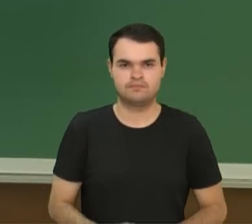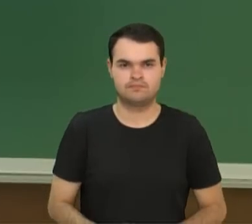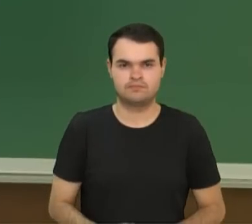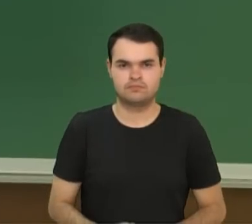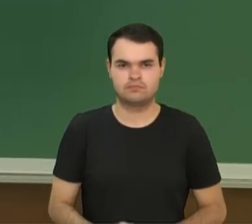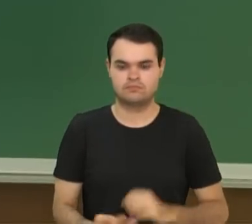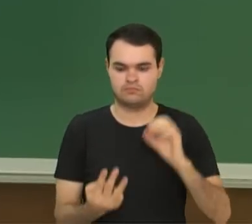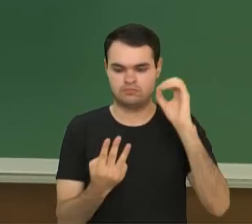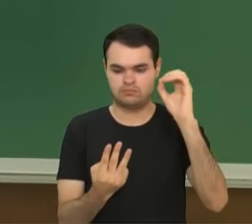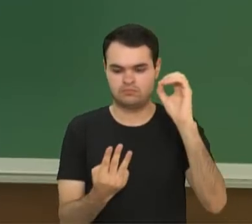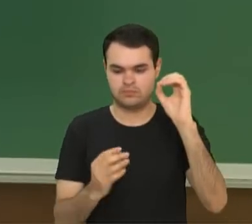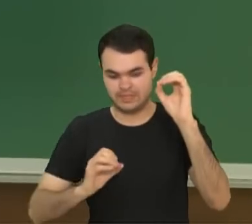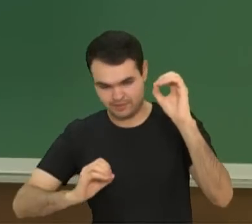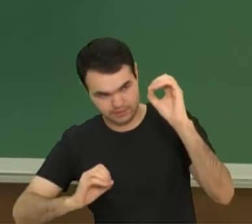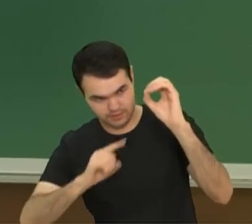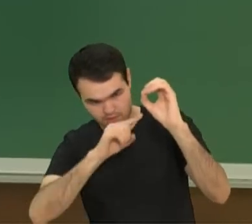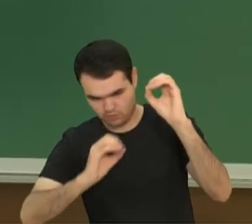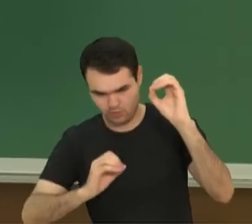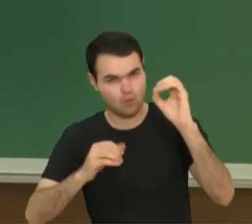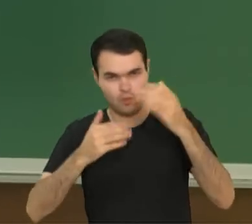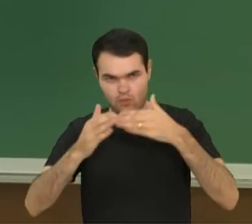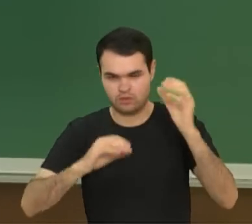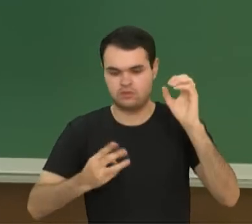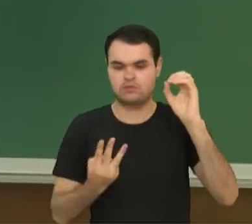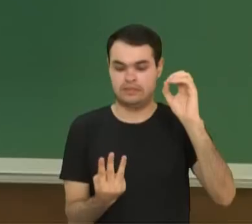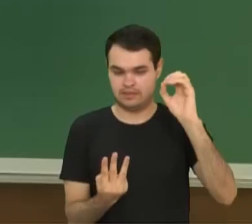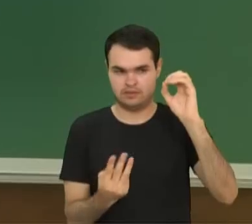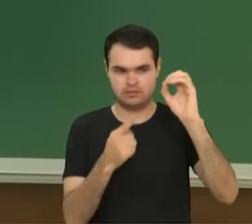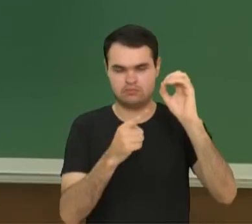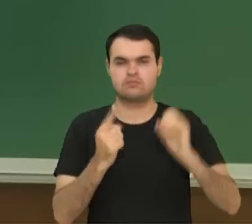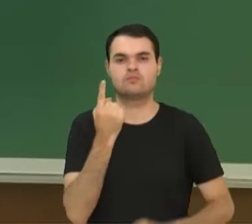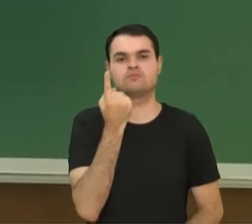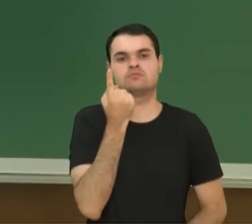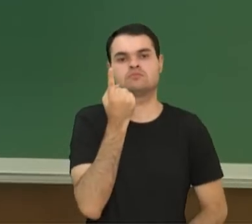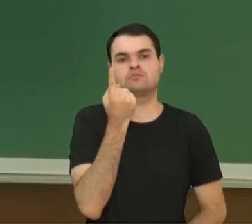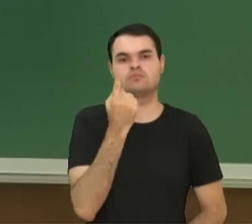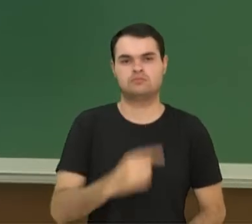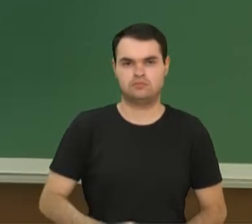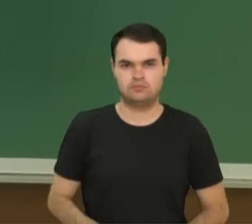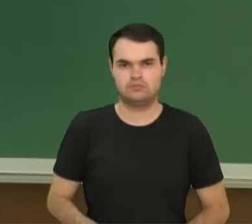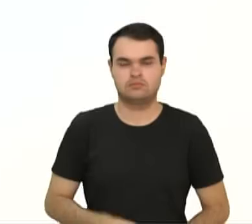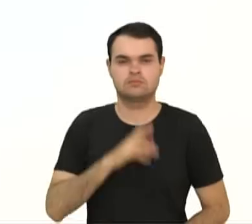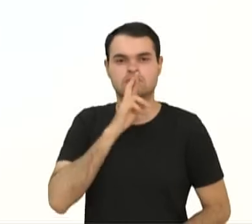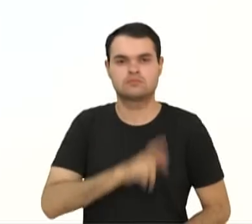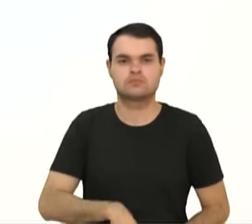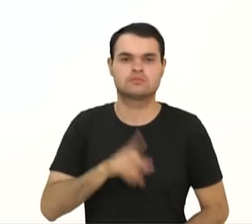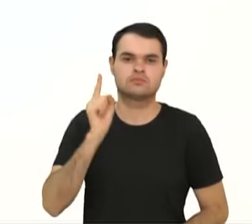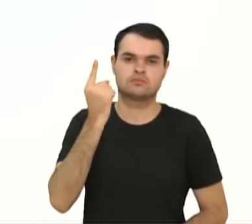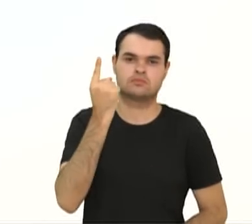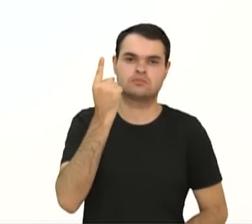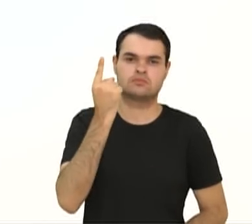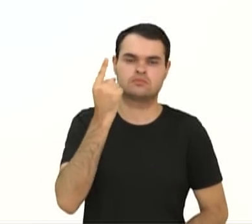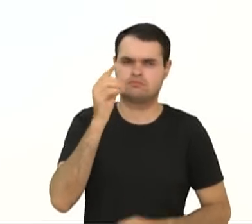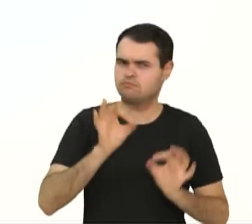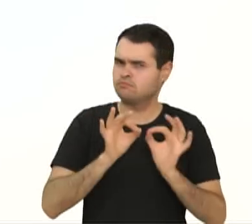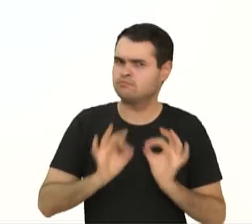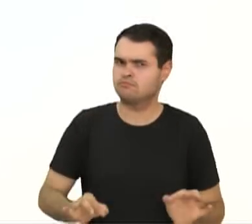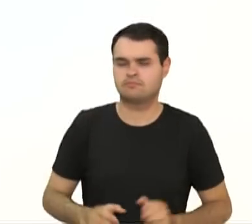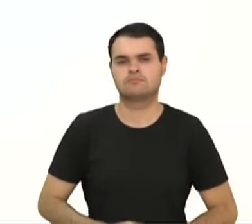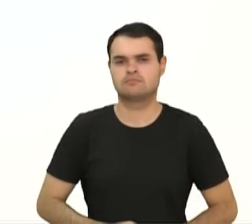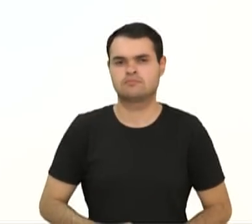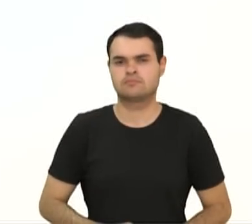Qualquer número que não seja o 0 elevado a 0, ele dá o quê? 1. Portanto, a nossa resposta é 1. Muito simples,